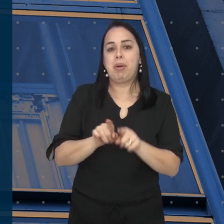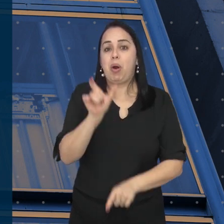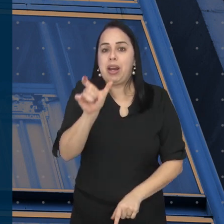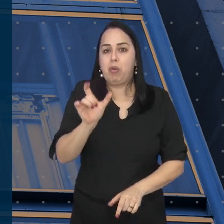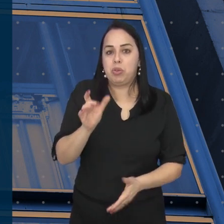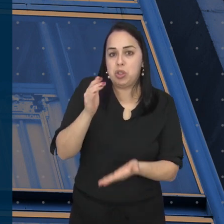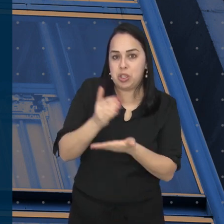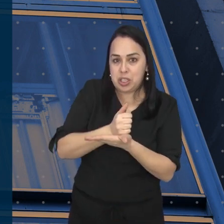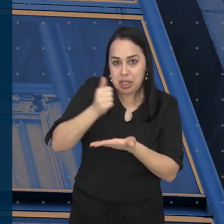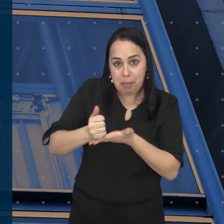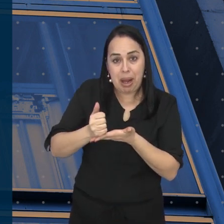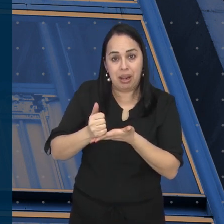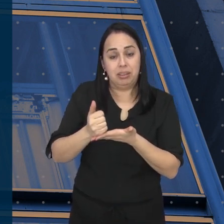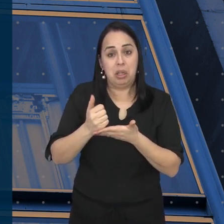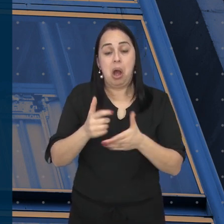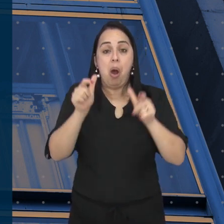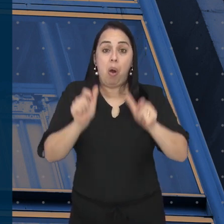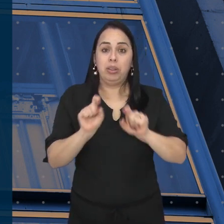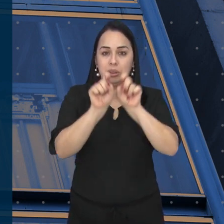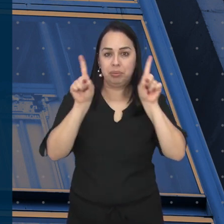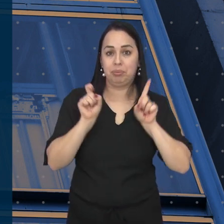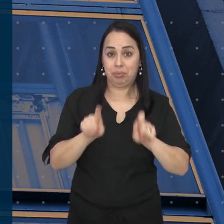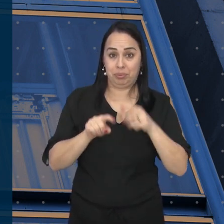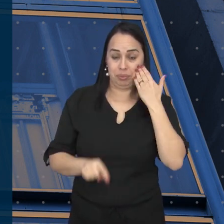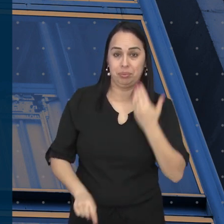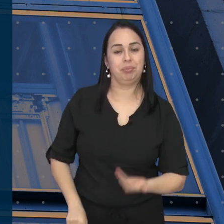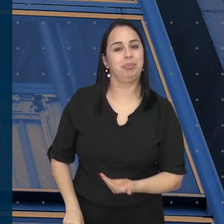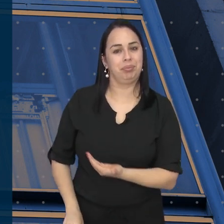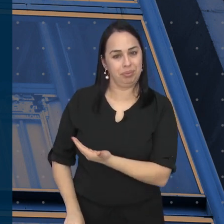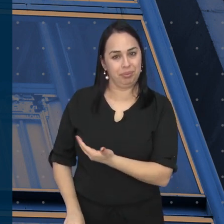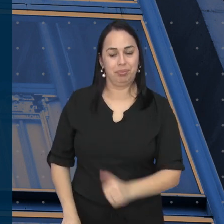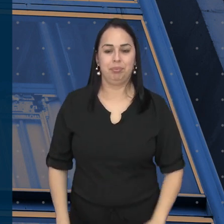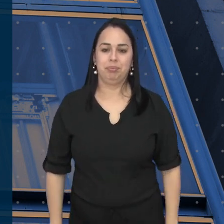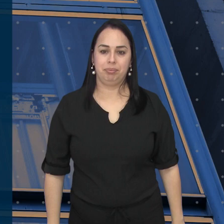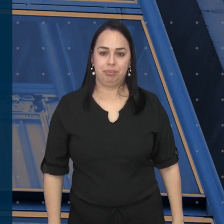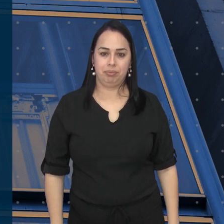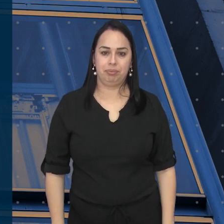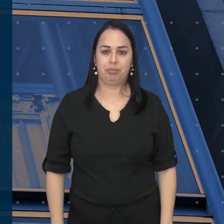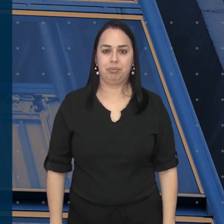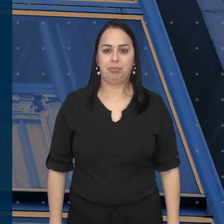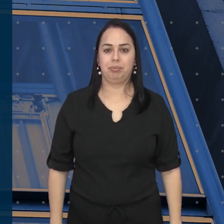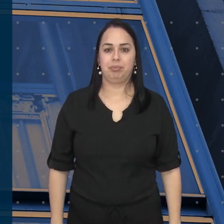cidadão. O PAT fica na Praça Afonso Pena, número 175, no centro.